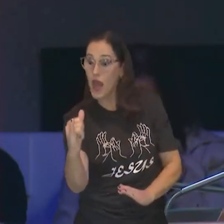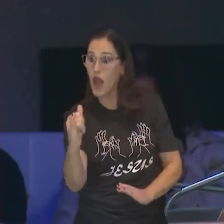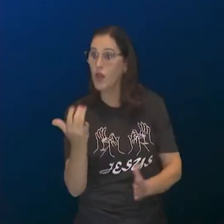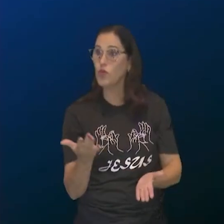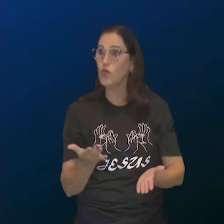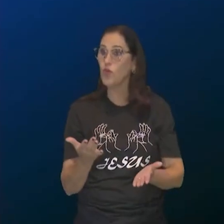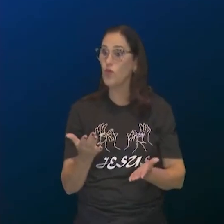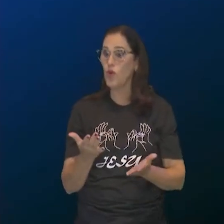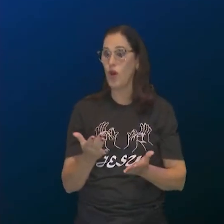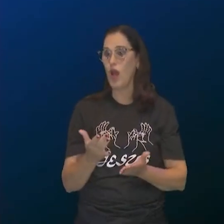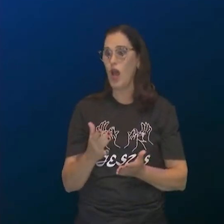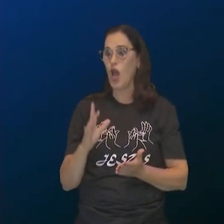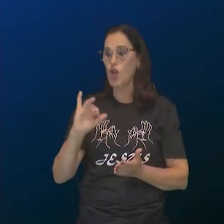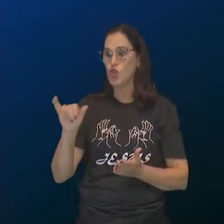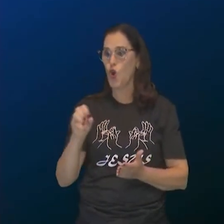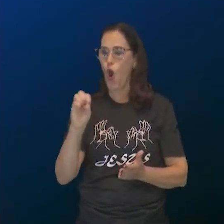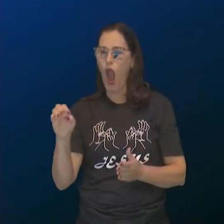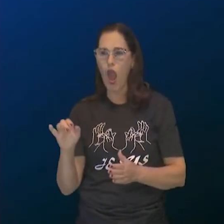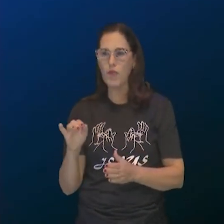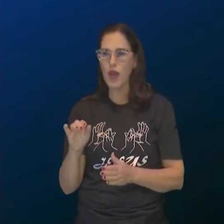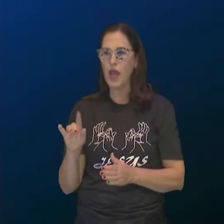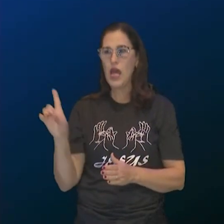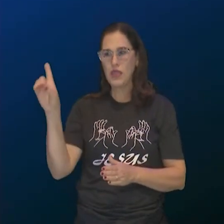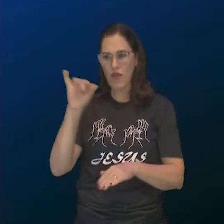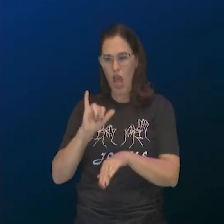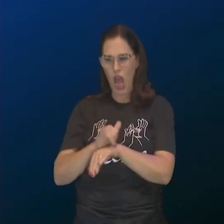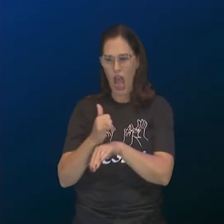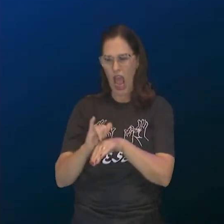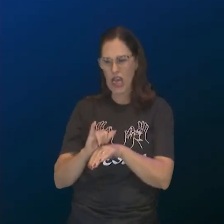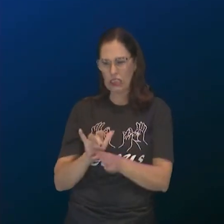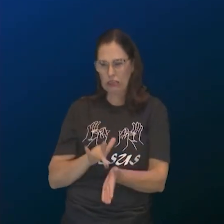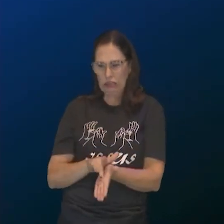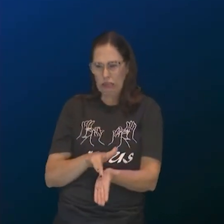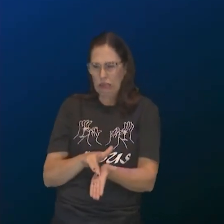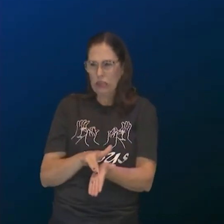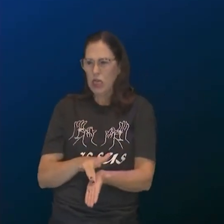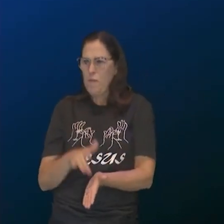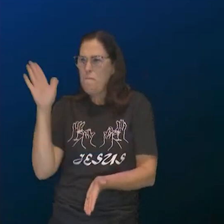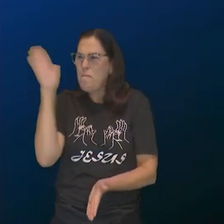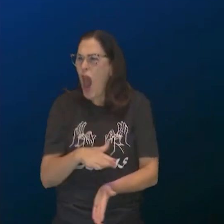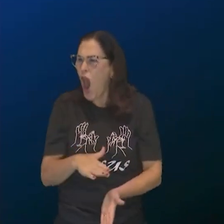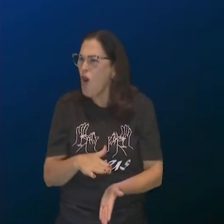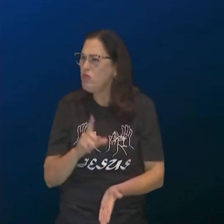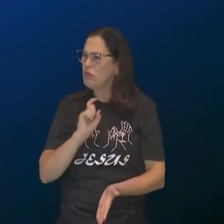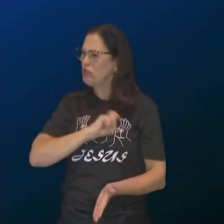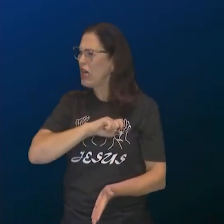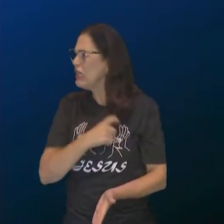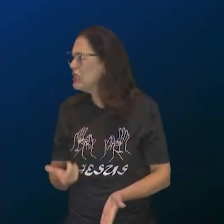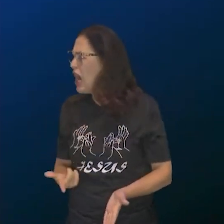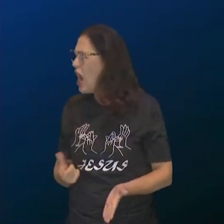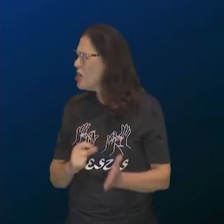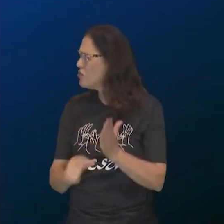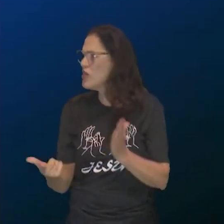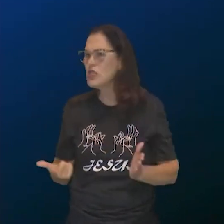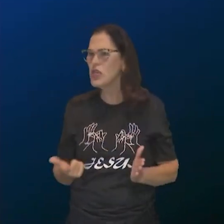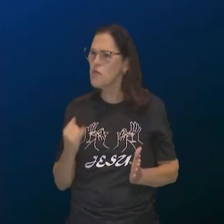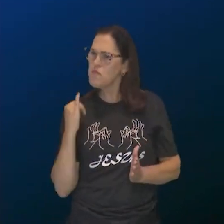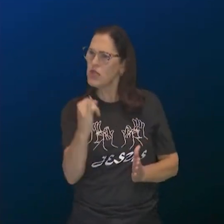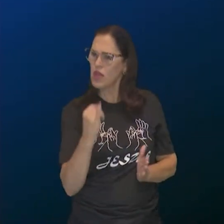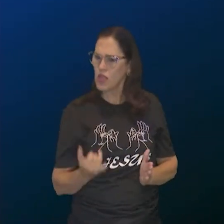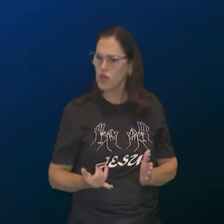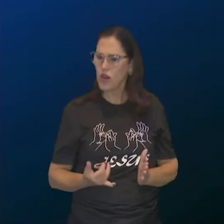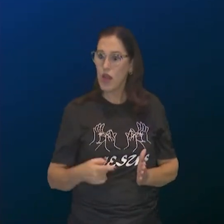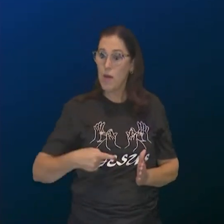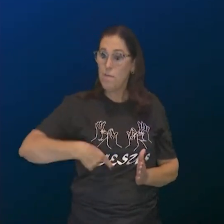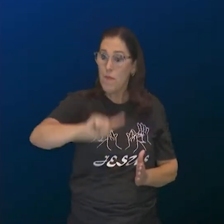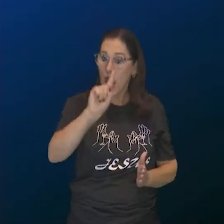Joabe dizendo o seguinte, ele usou uma estratégia de um cinismo, de uma maldade tremenda. Verso 6, mandou que mensageiros a Joabe